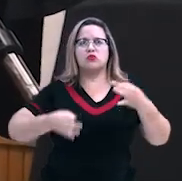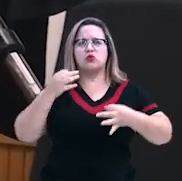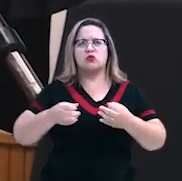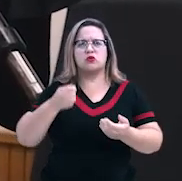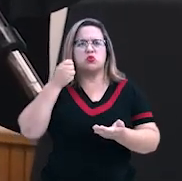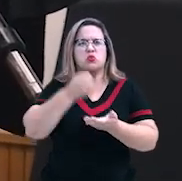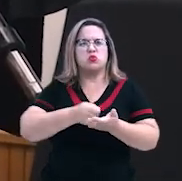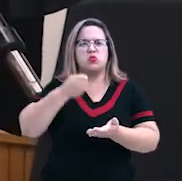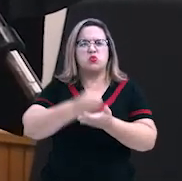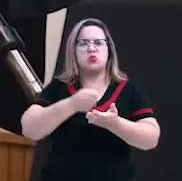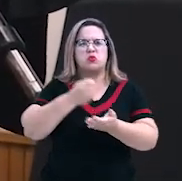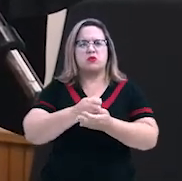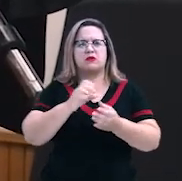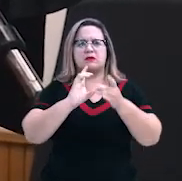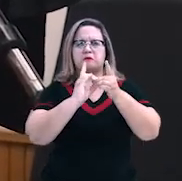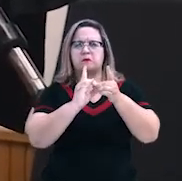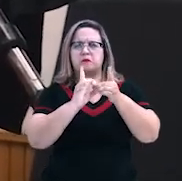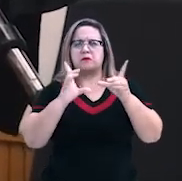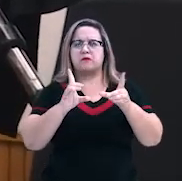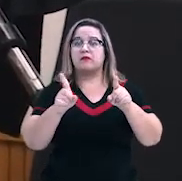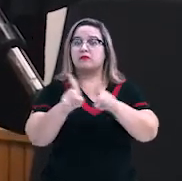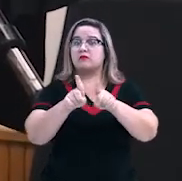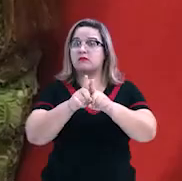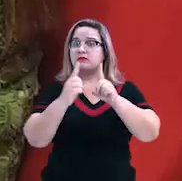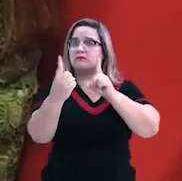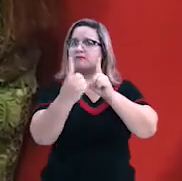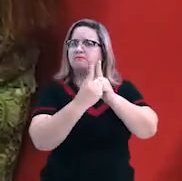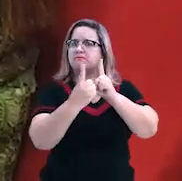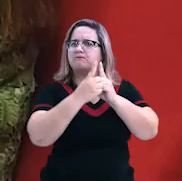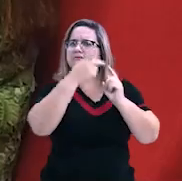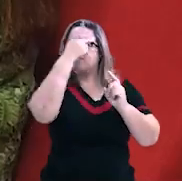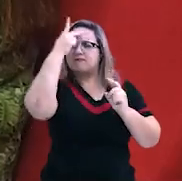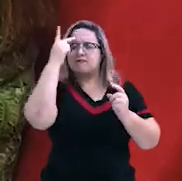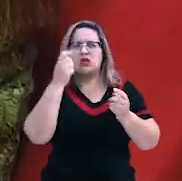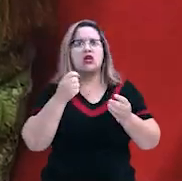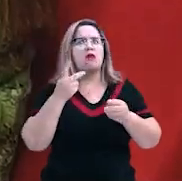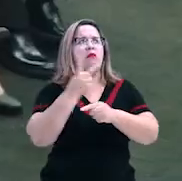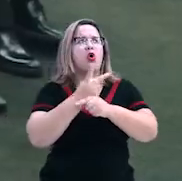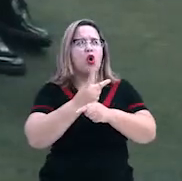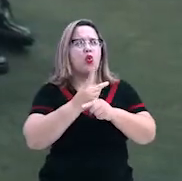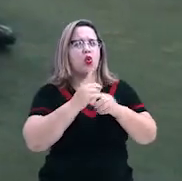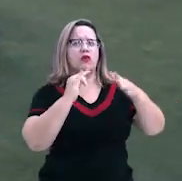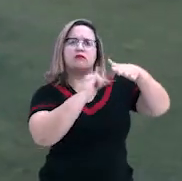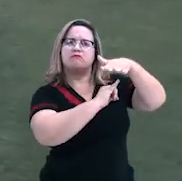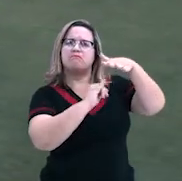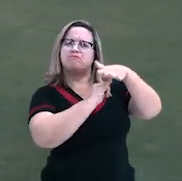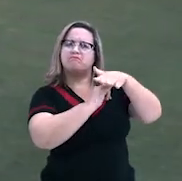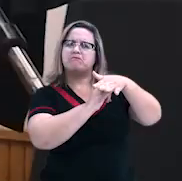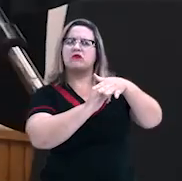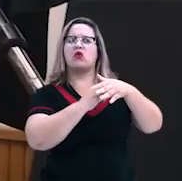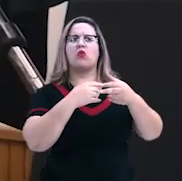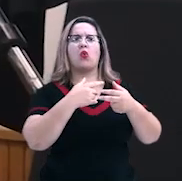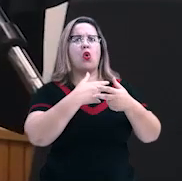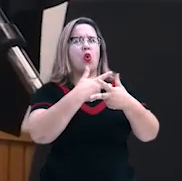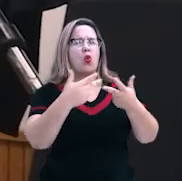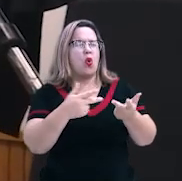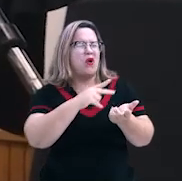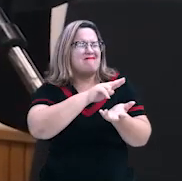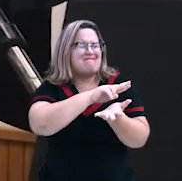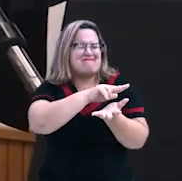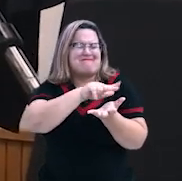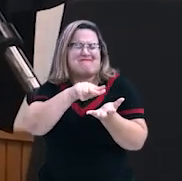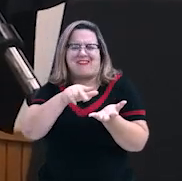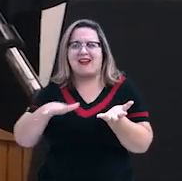de justiça na defesa da democracia e no atendimento às pessoas que buscam a instituição com demandas